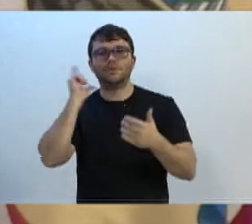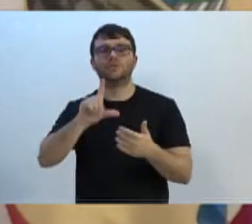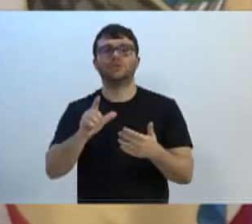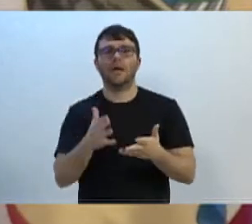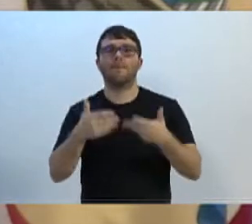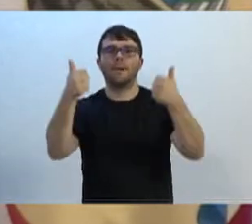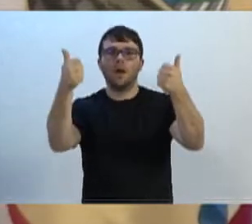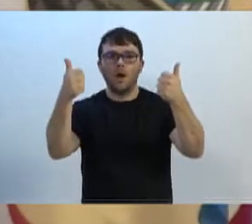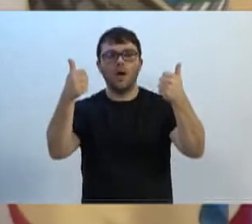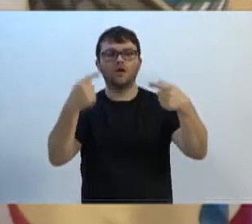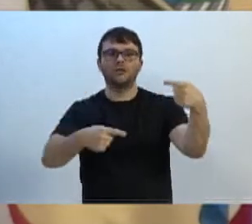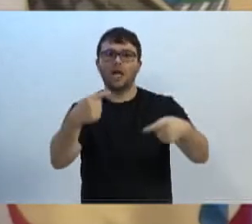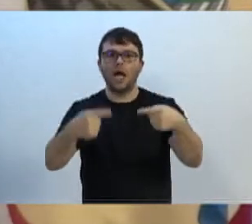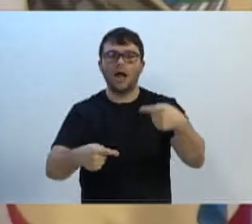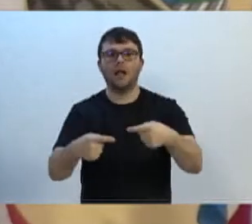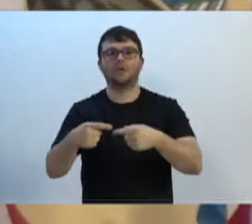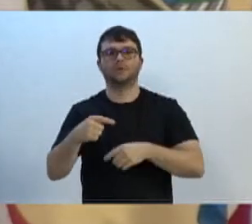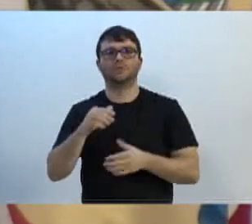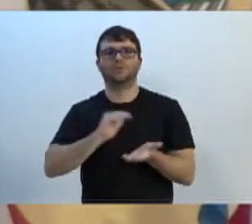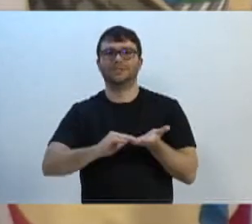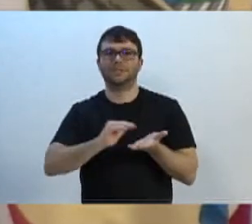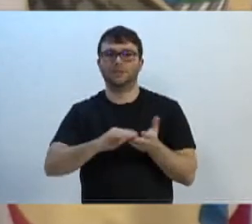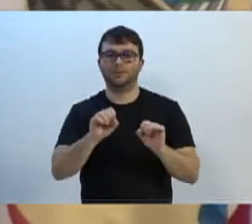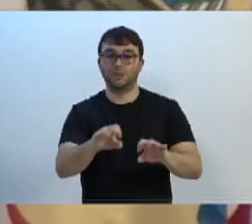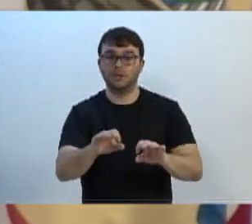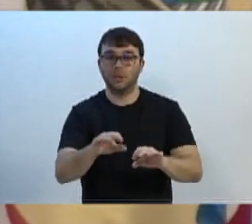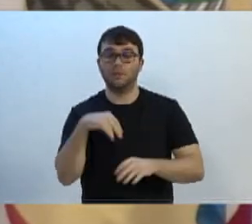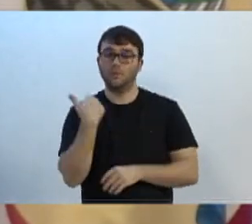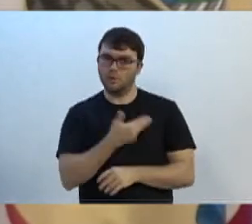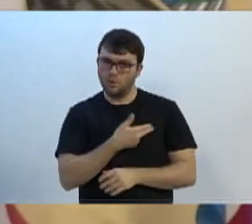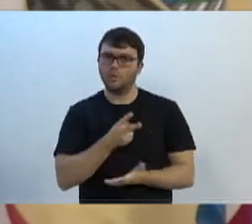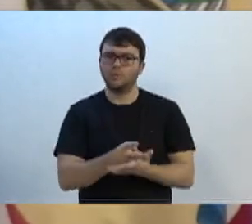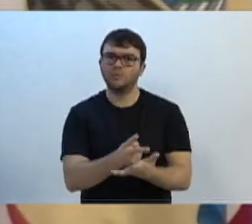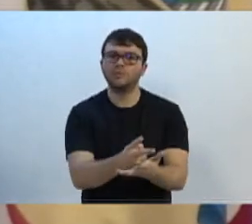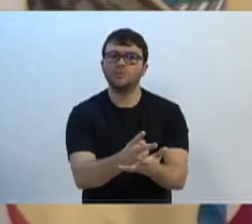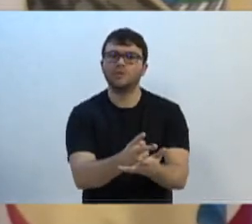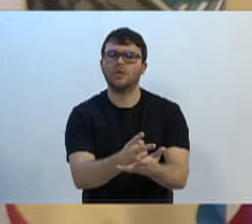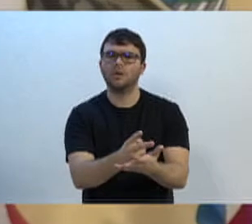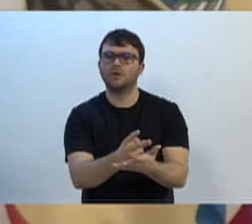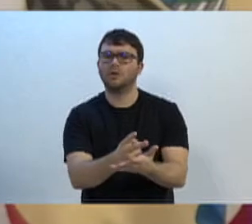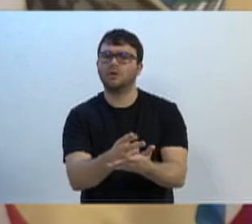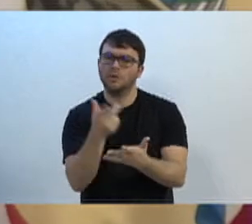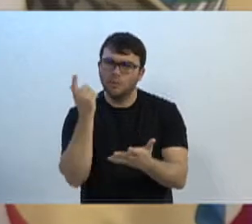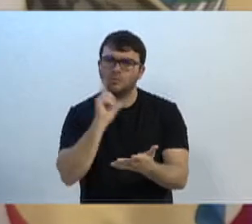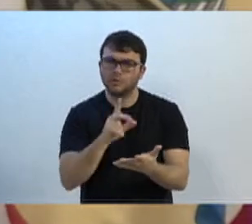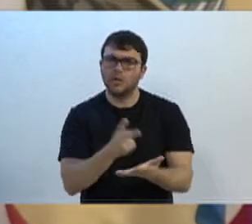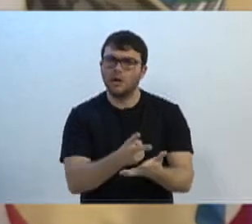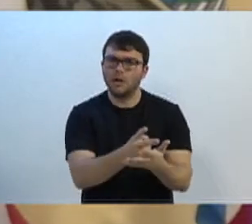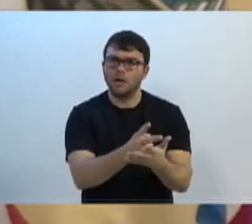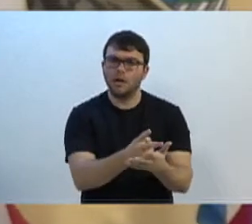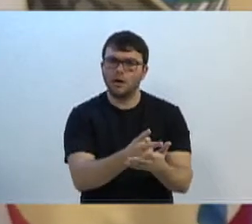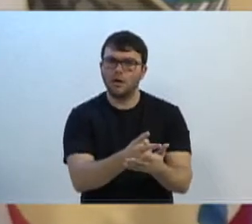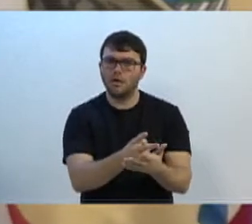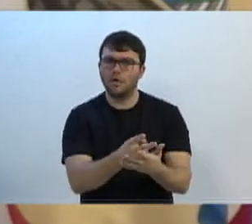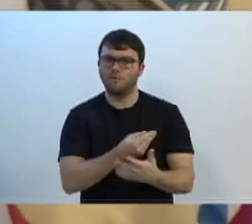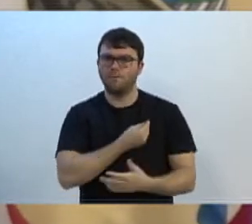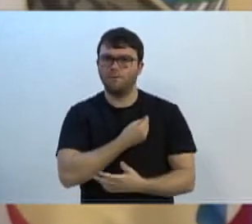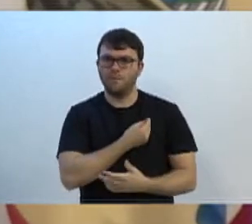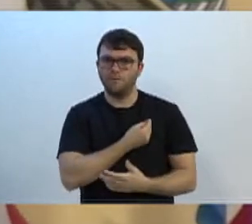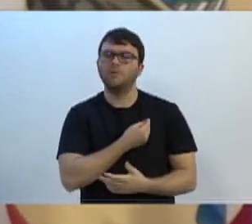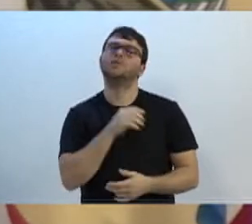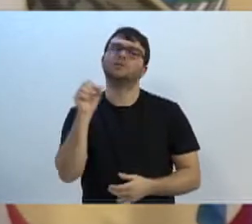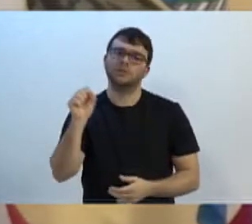com a secretaria de educação e nós estamos caminhando tem muito a caminhar temos temos muito